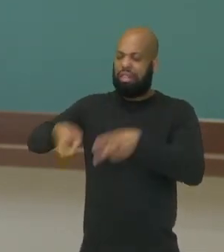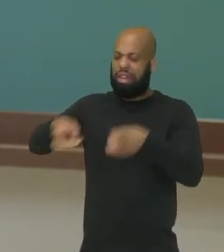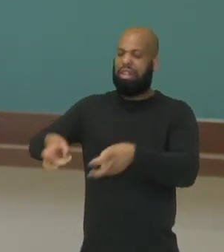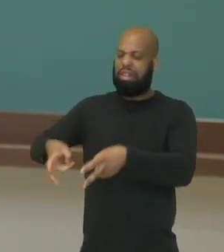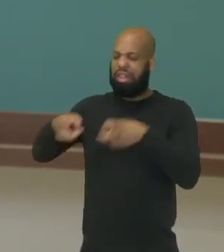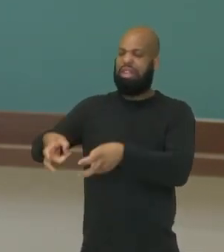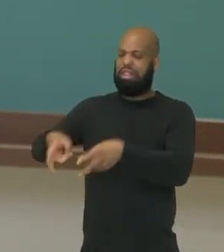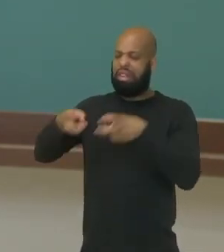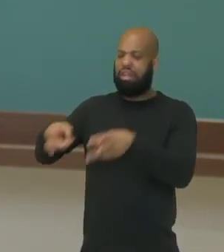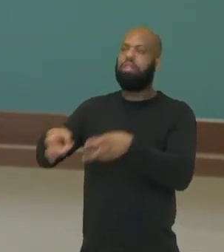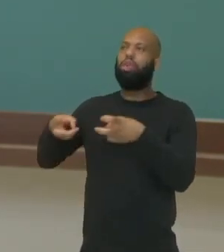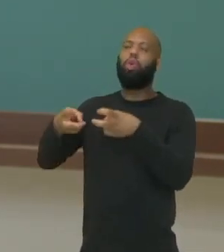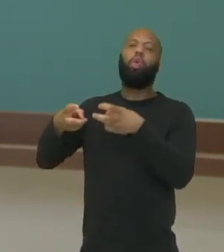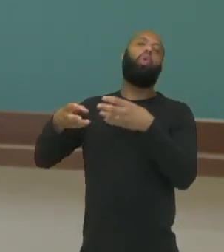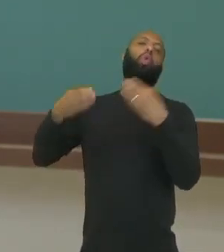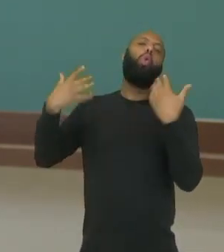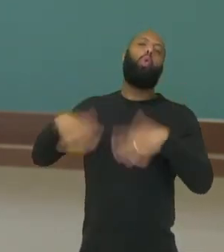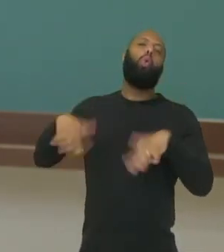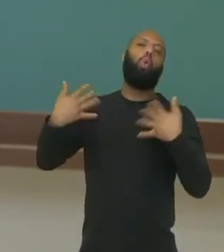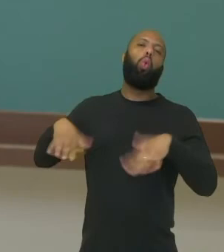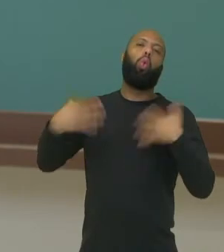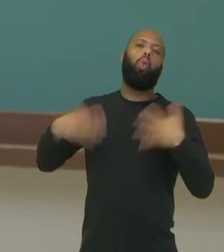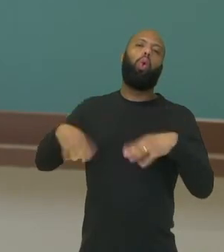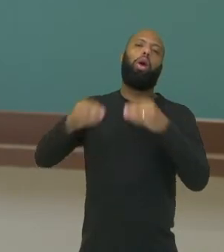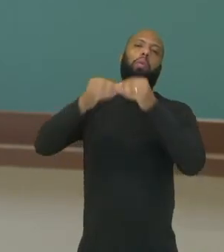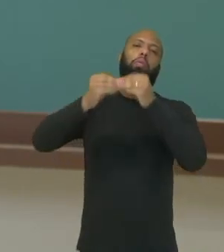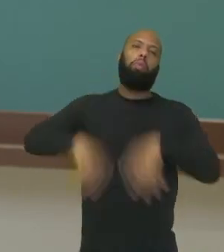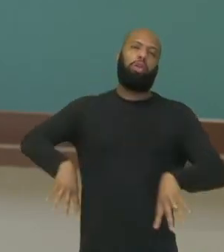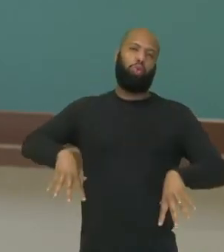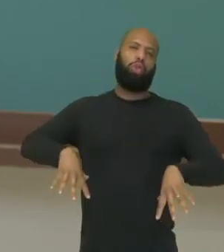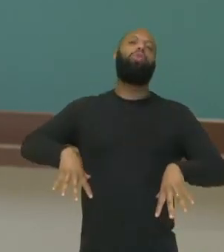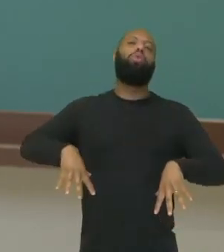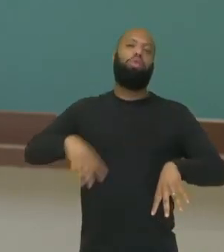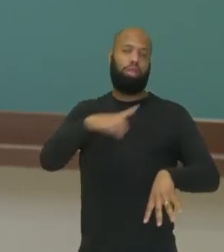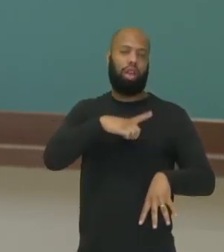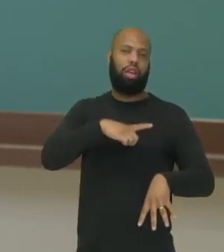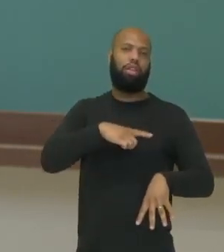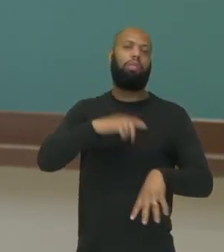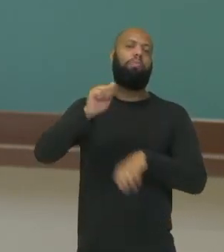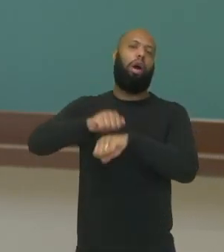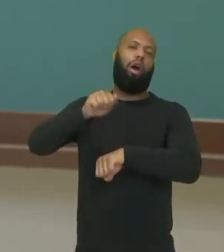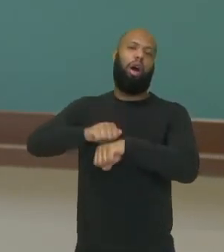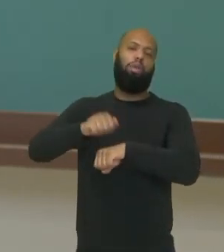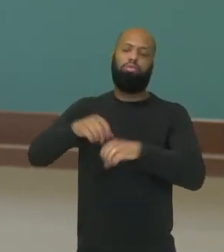excessiva. Isso mesmo, desequilíbrio, está desequilibrado, há uma exploração